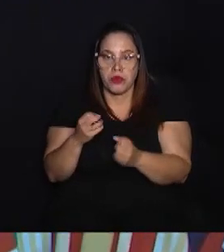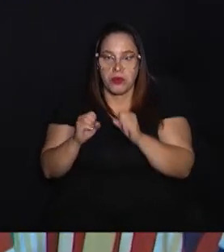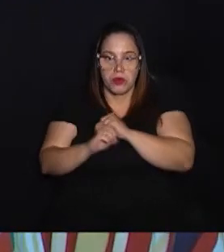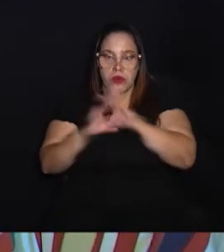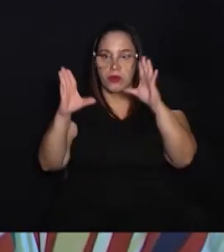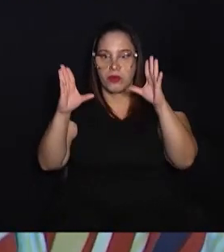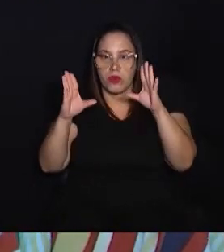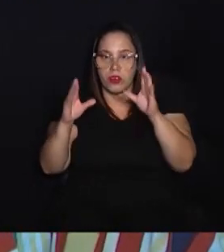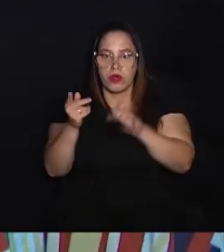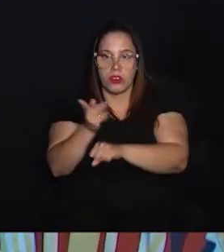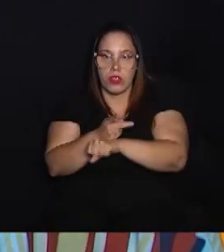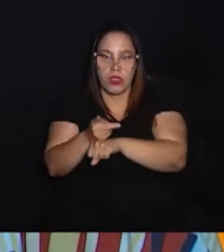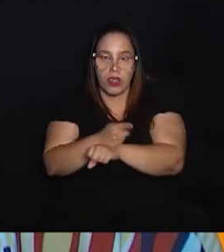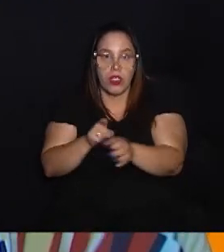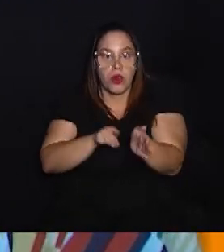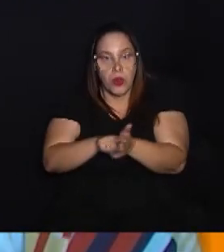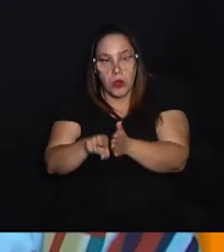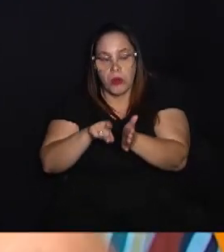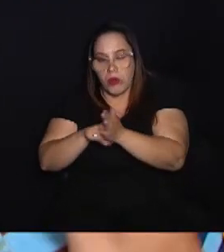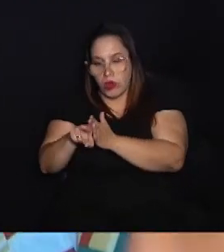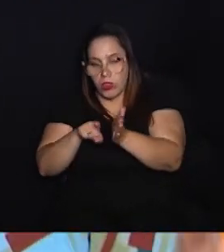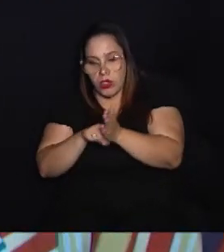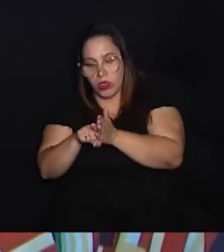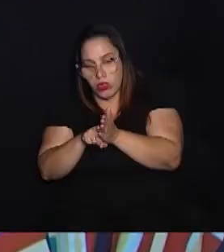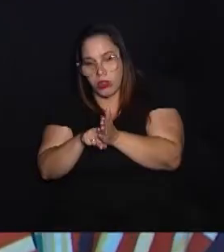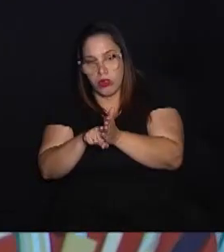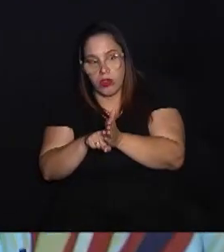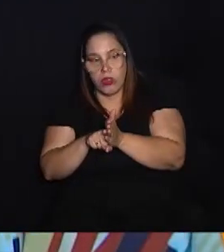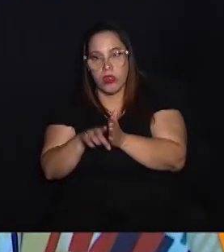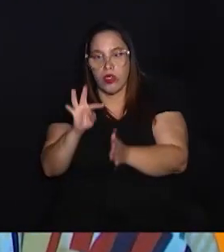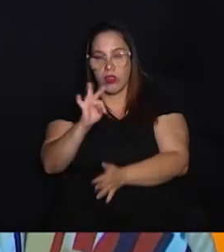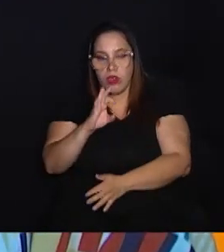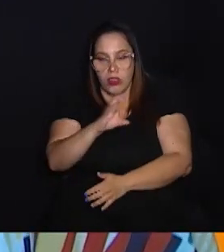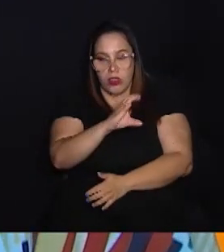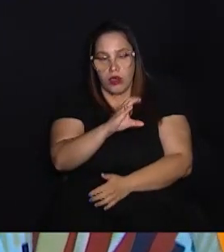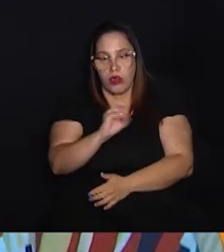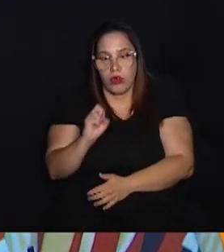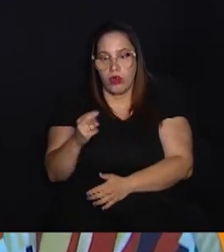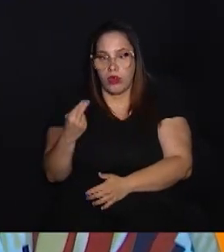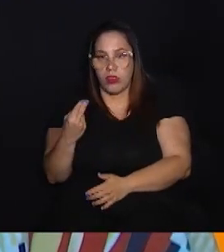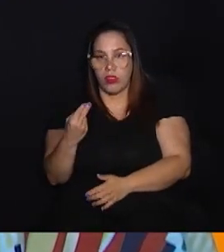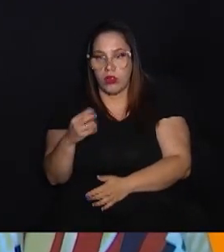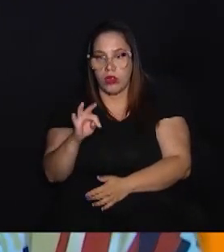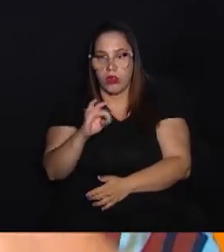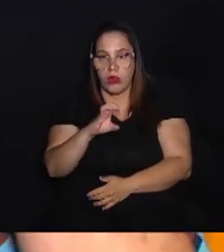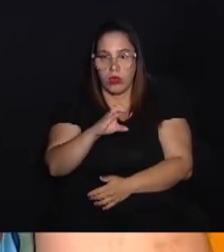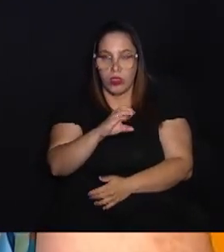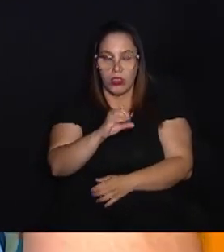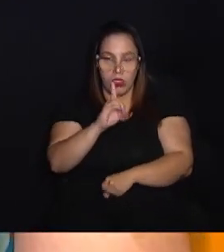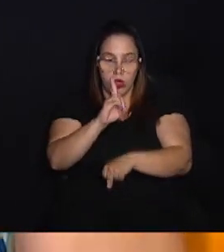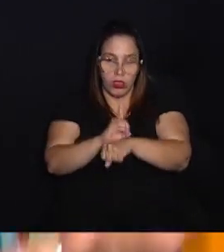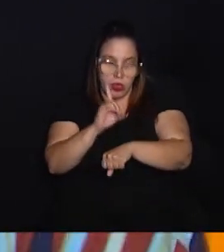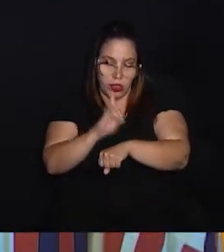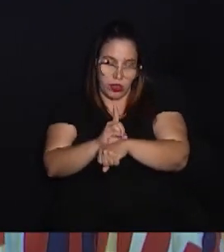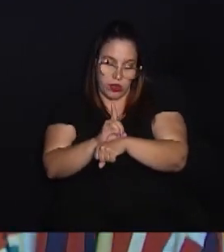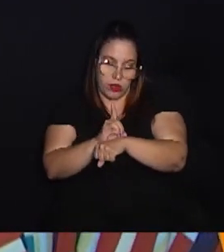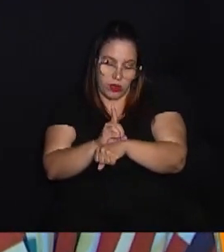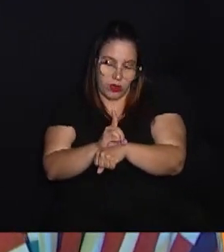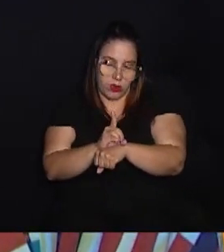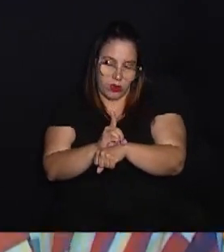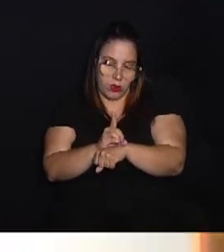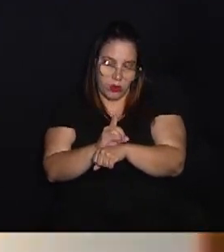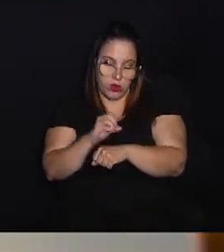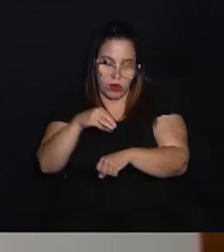fomos muito procurados por pesquisadores, né, que estão elaborando suas pesquisas ou tese de doutorado, suas dissertações